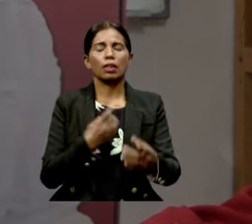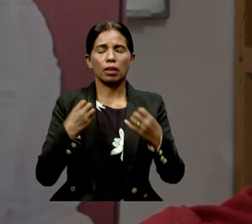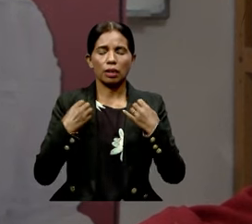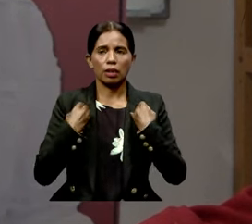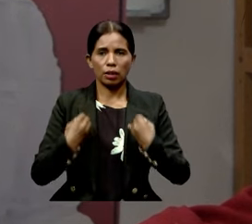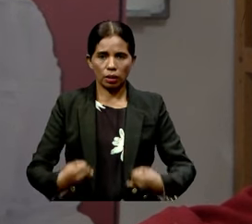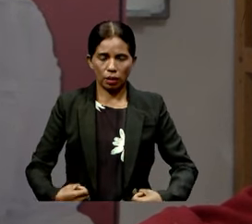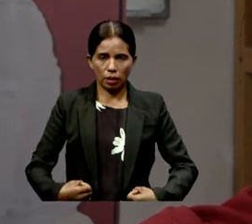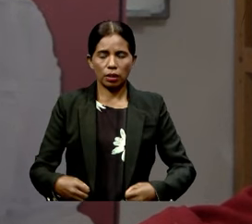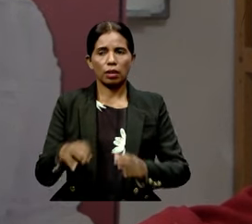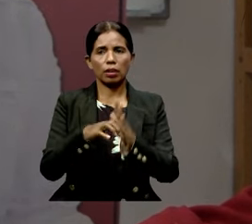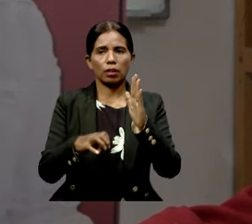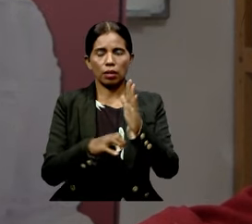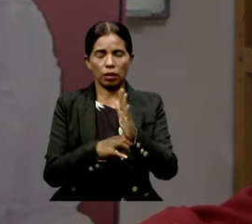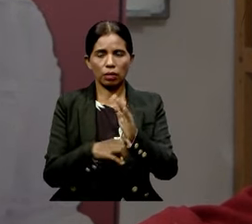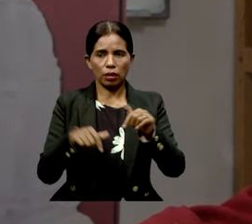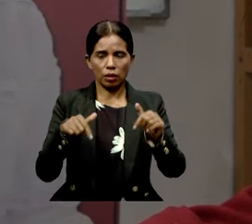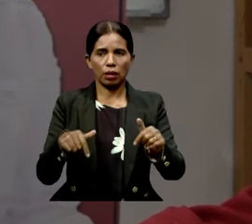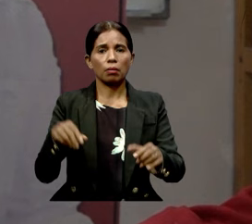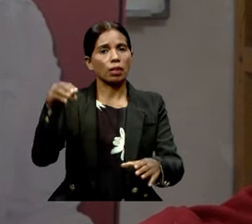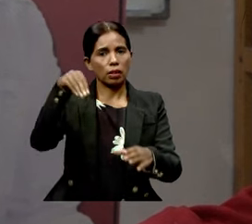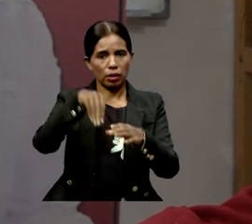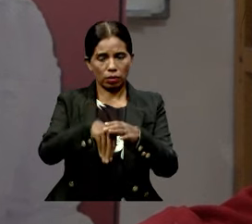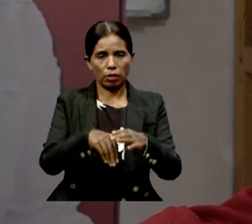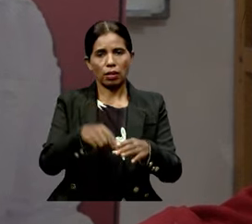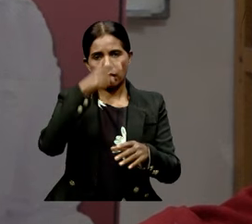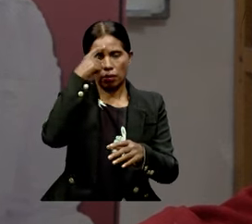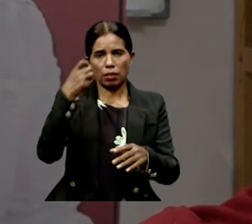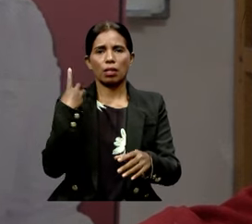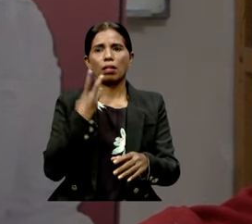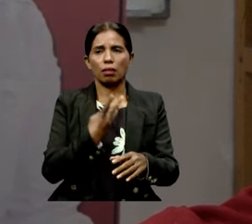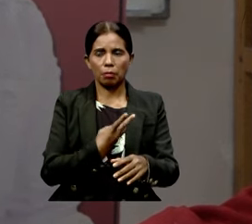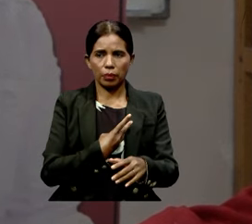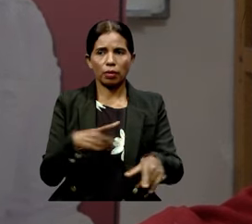iha, iha rai kua. Ya, tambe dané, ba ami hanesan